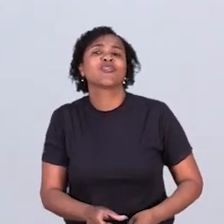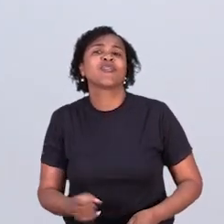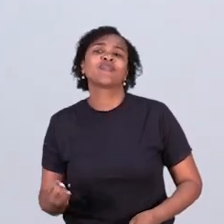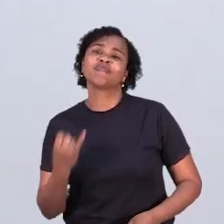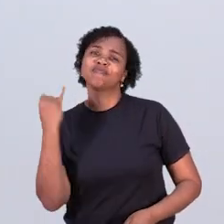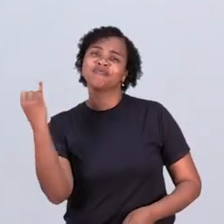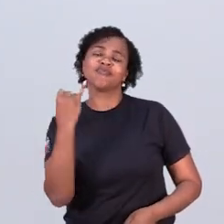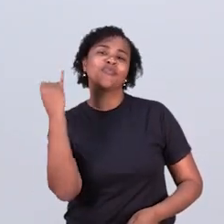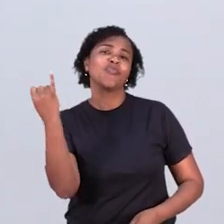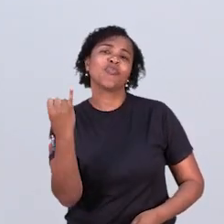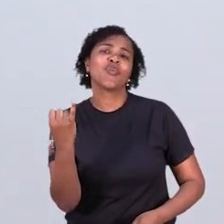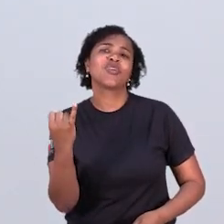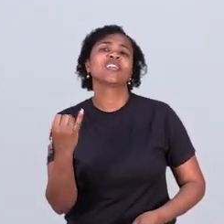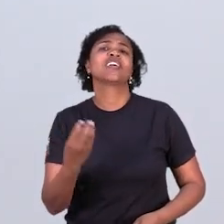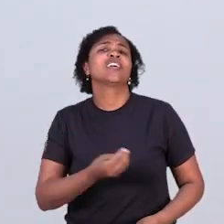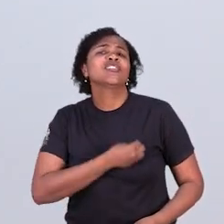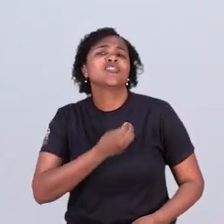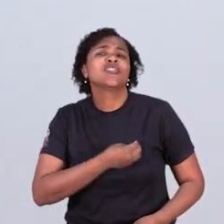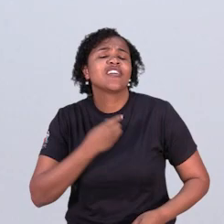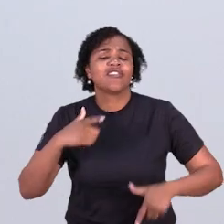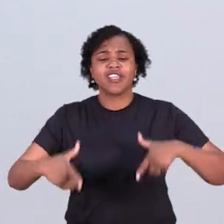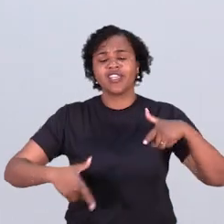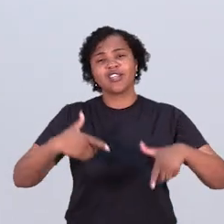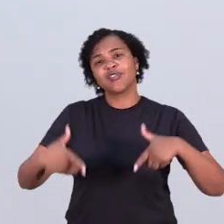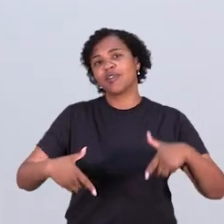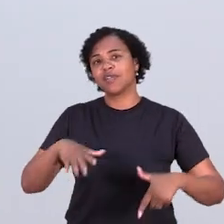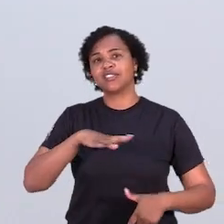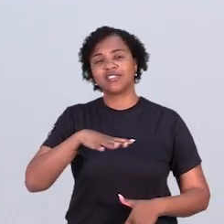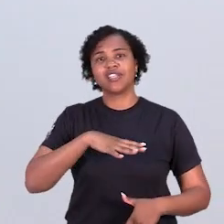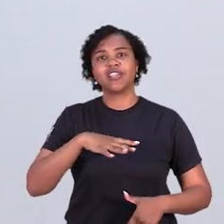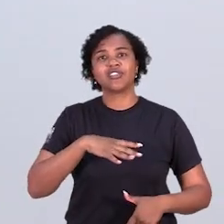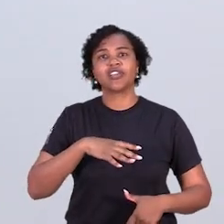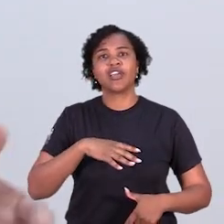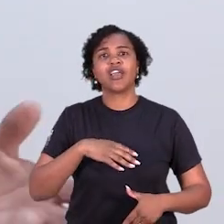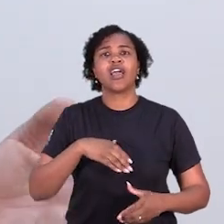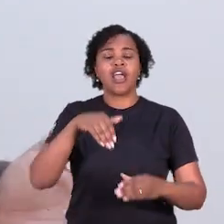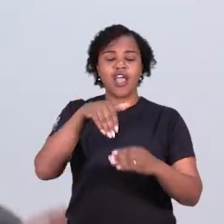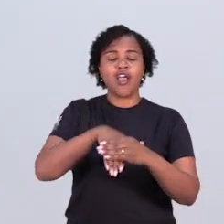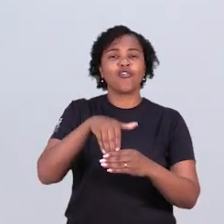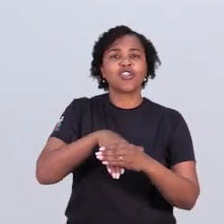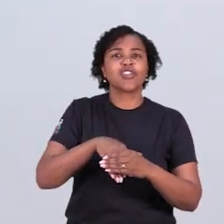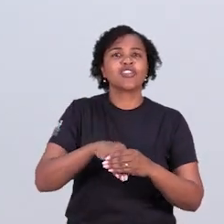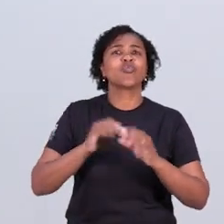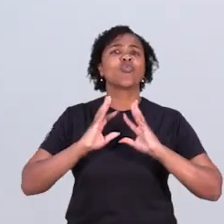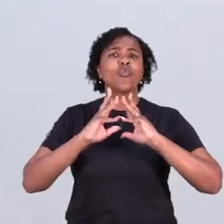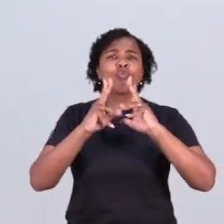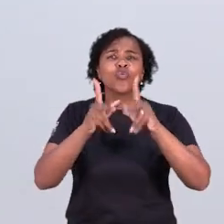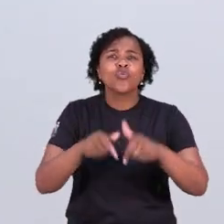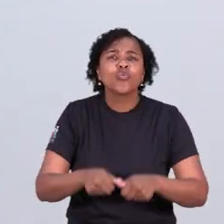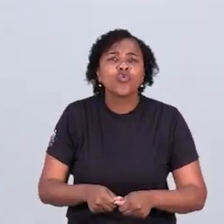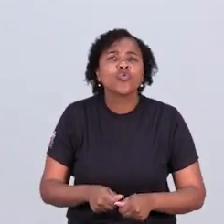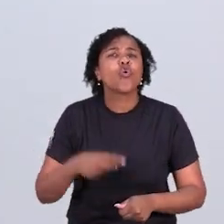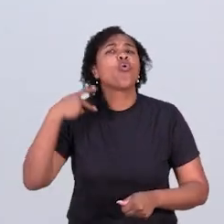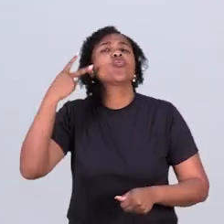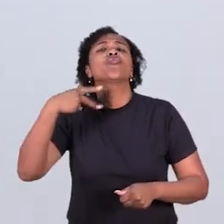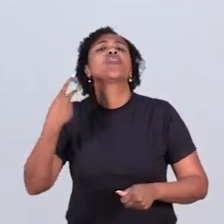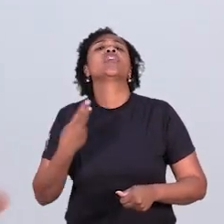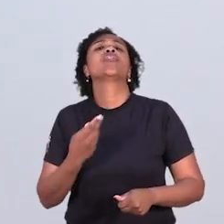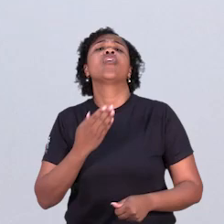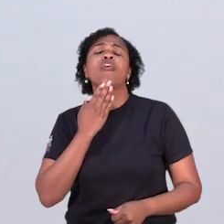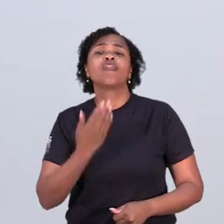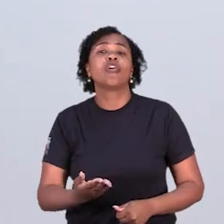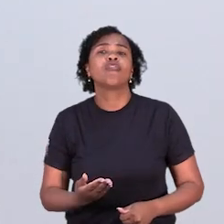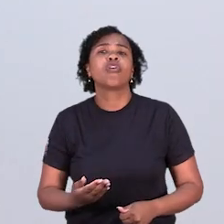eles são essenciais no dia a dia das cidades. Então, tivemos aqui uma votação unânime,